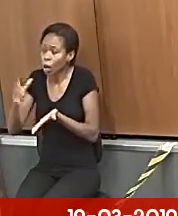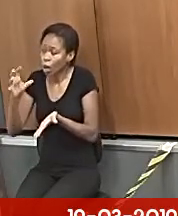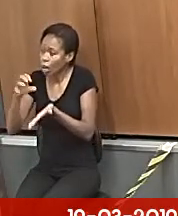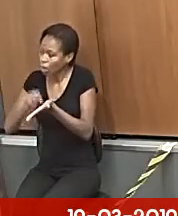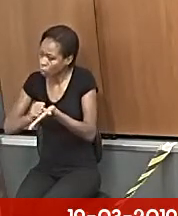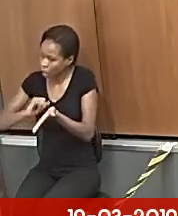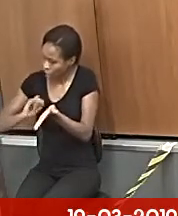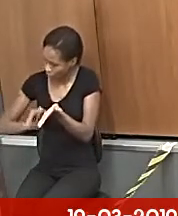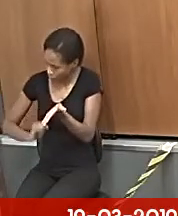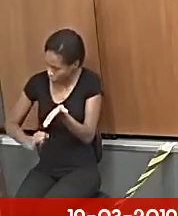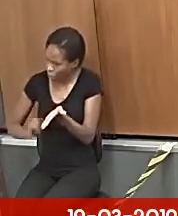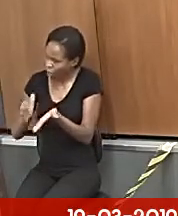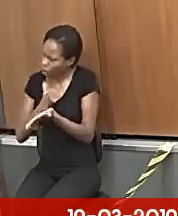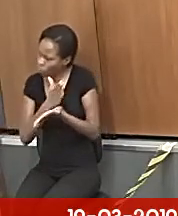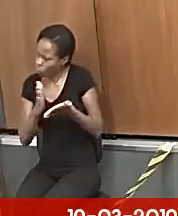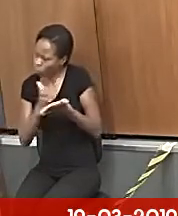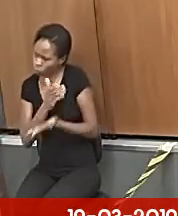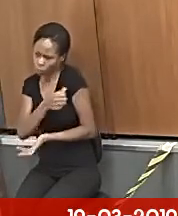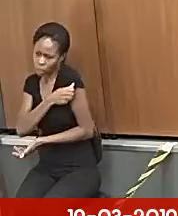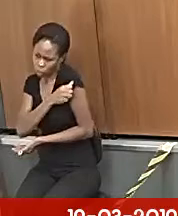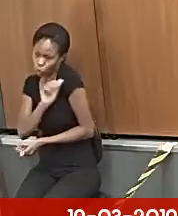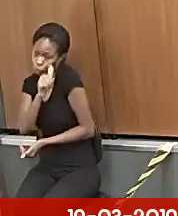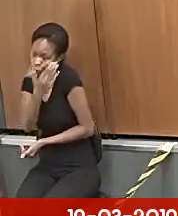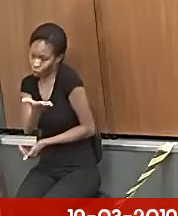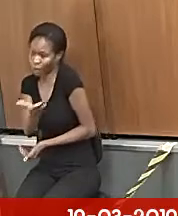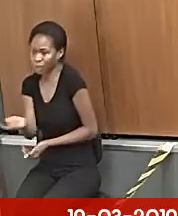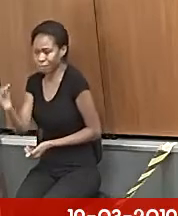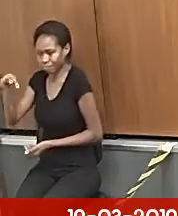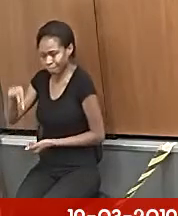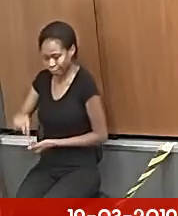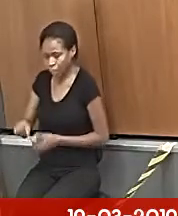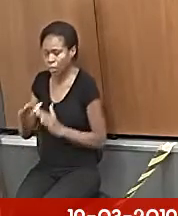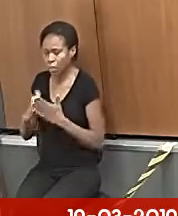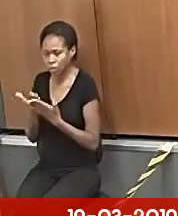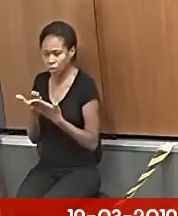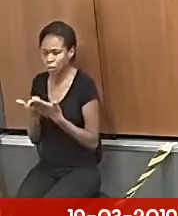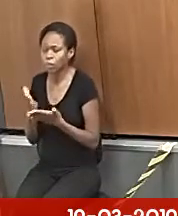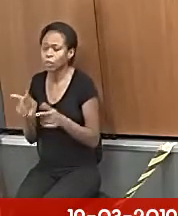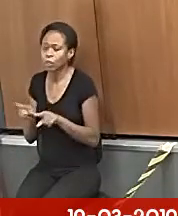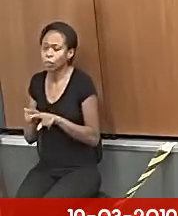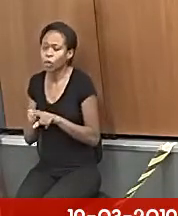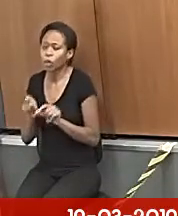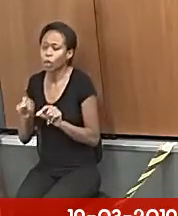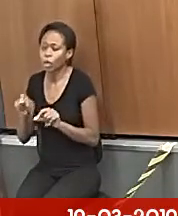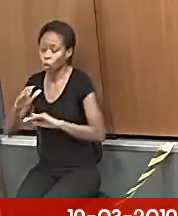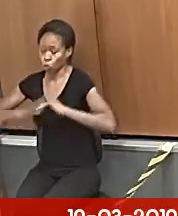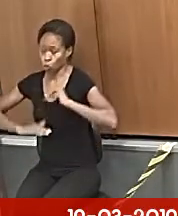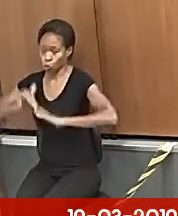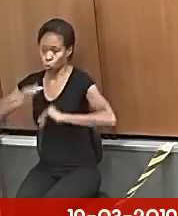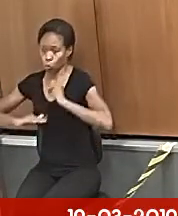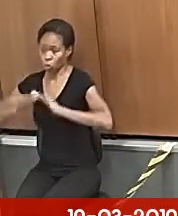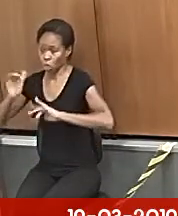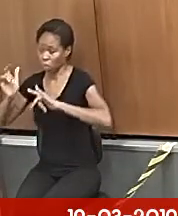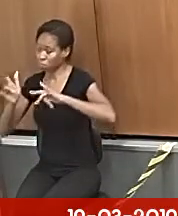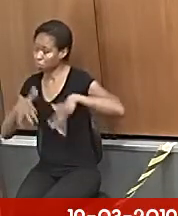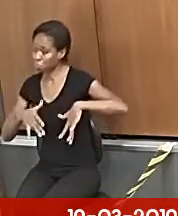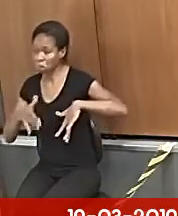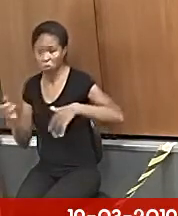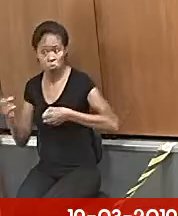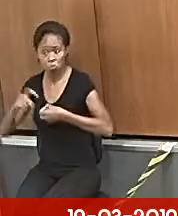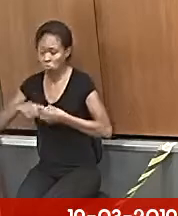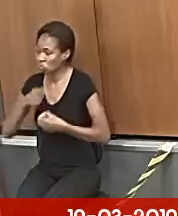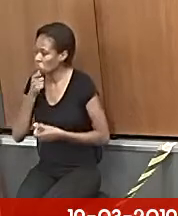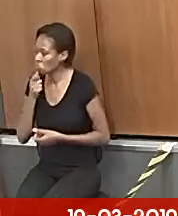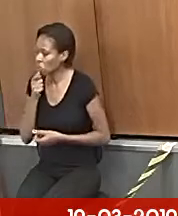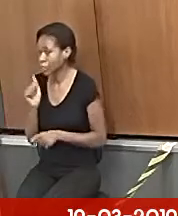alguns alunos de fora então o que acontece os profissionais também saíram voltar mais está aguardando sem